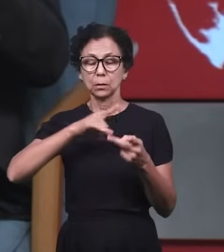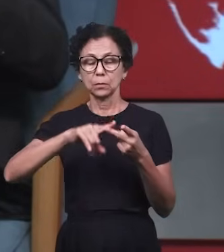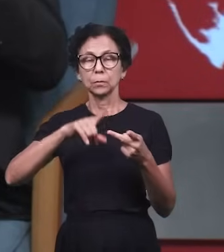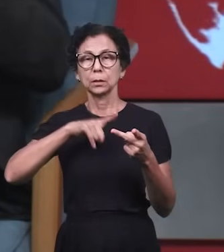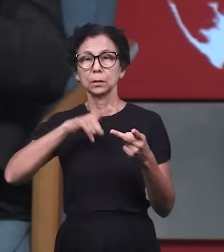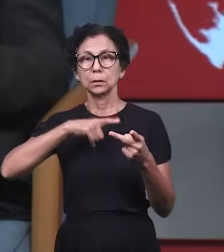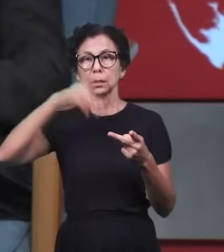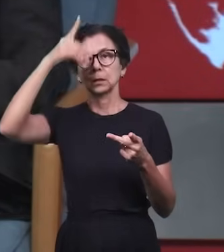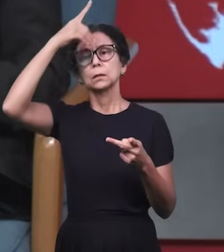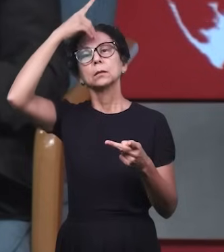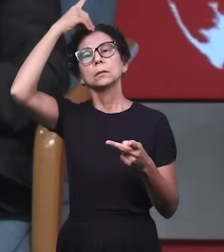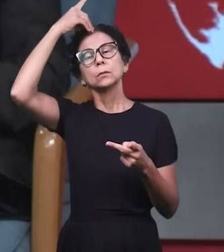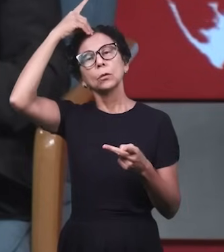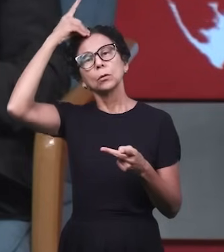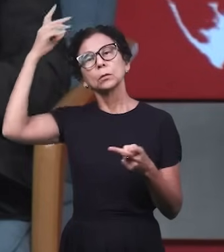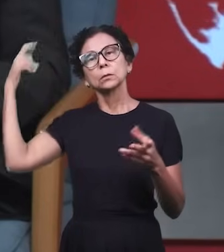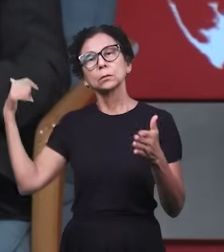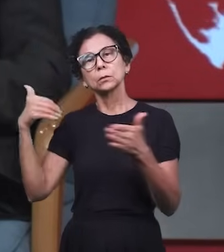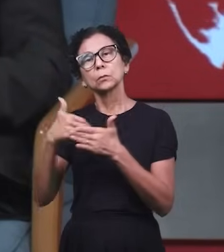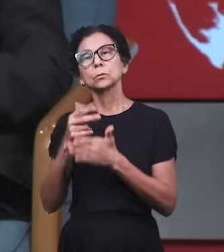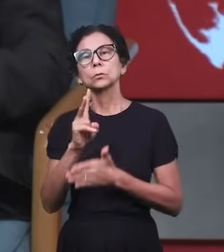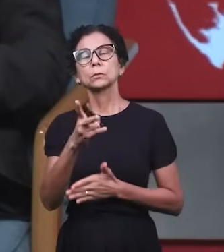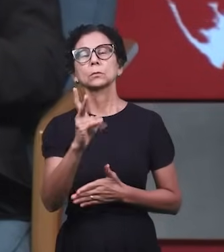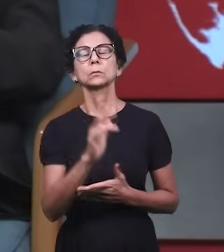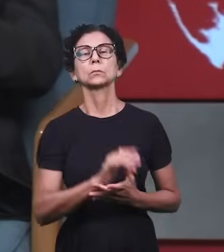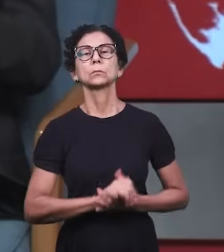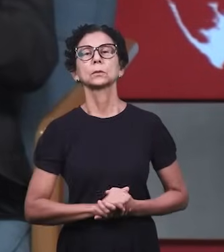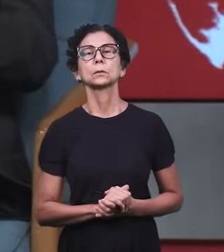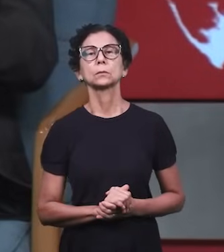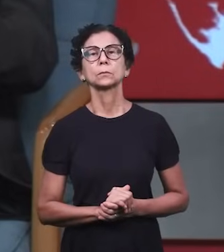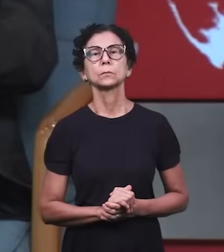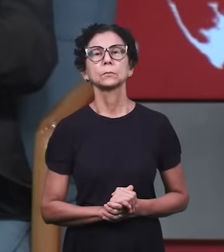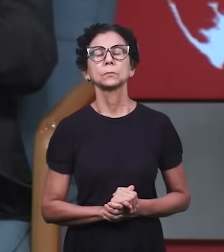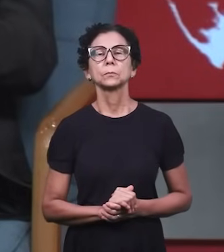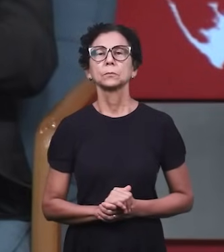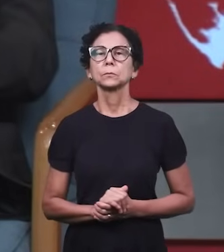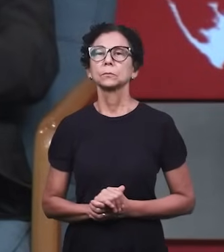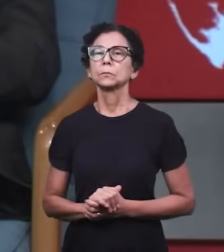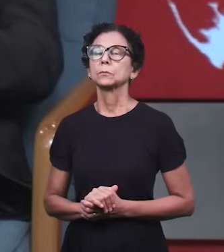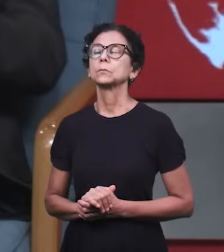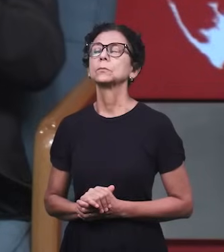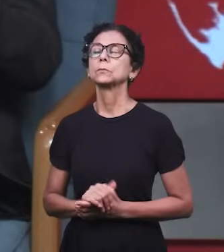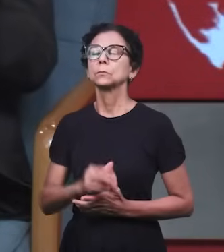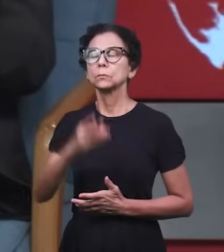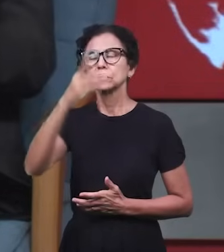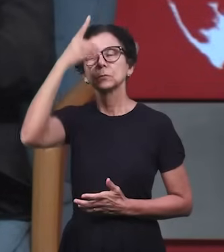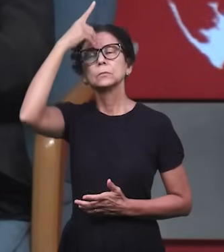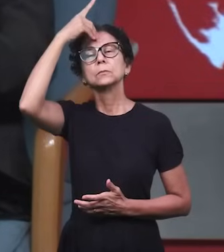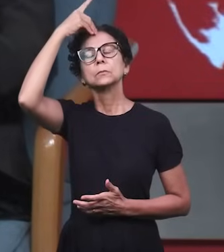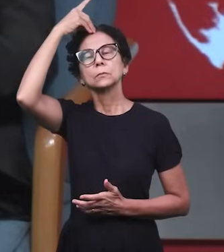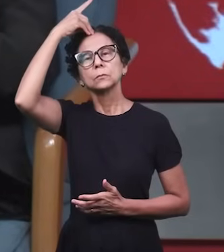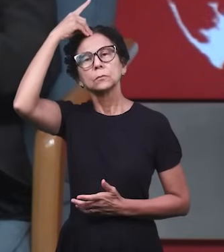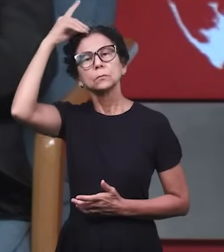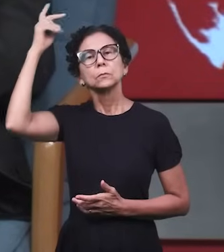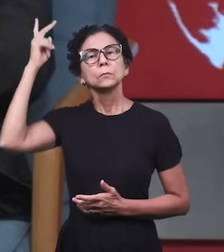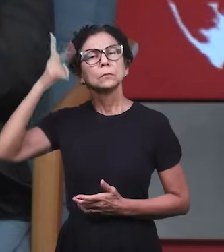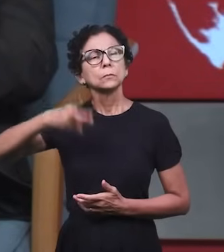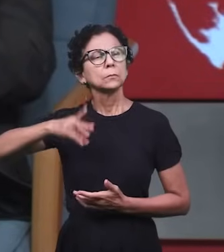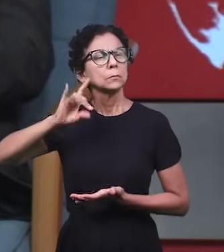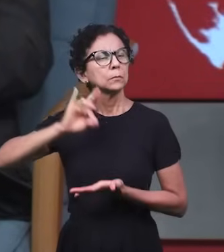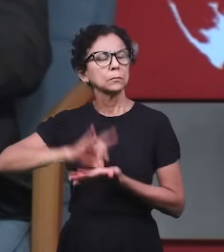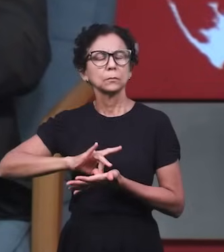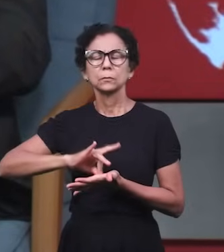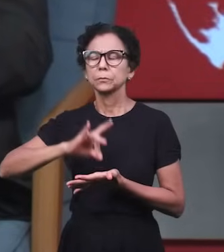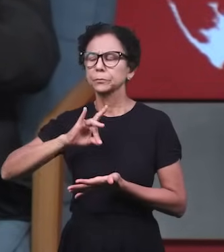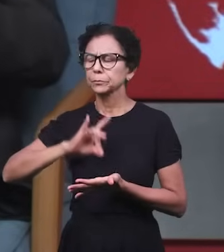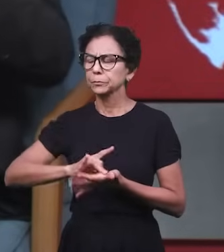Espírito Santo continua operando e se manifestando. Então, os dons espirituais sempre existiram, como o livro